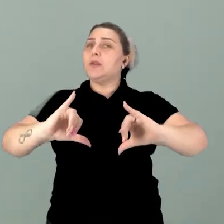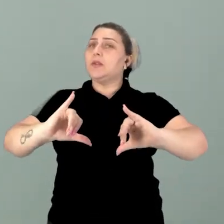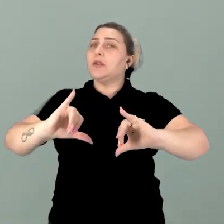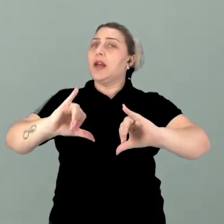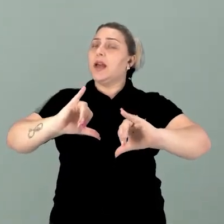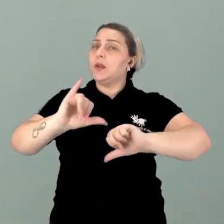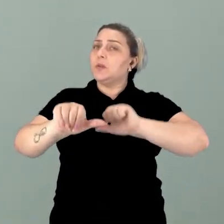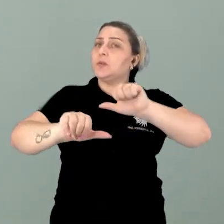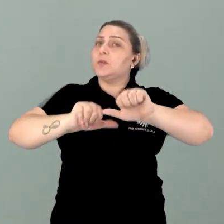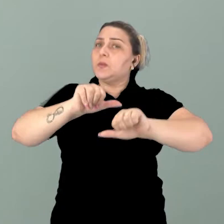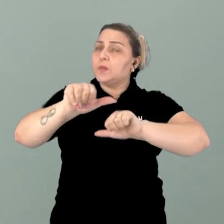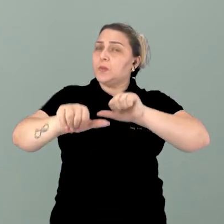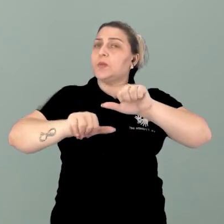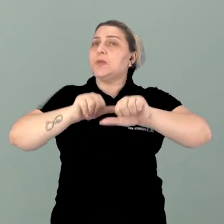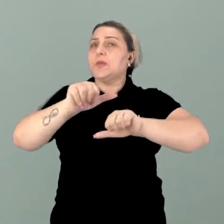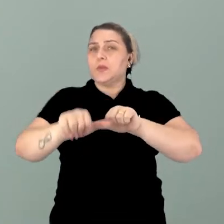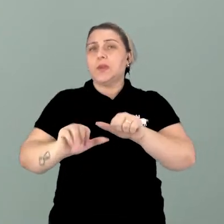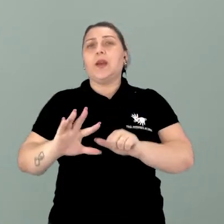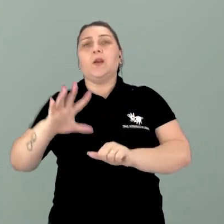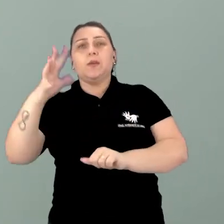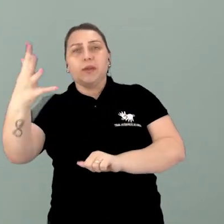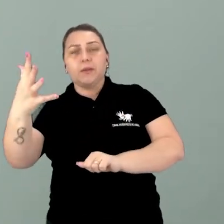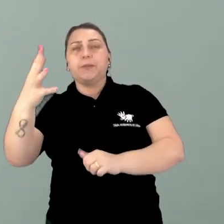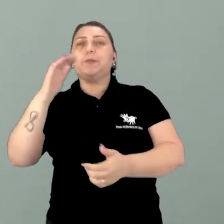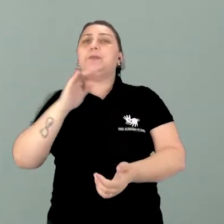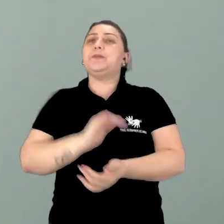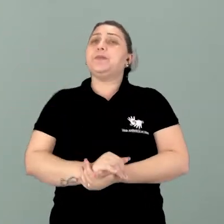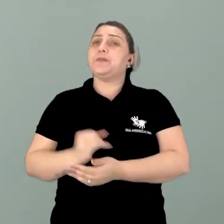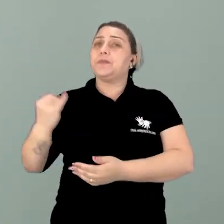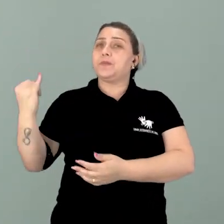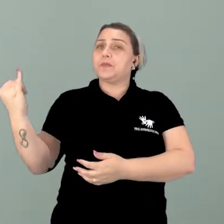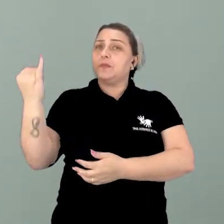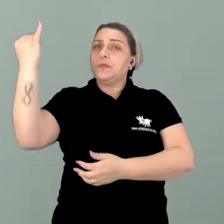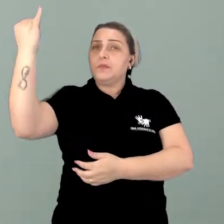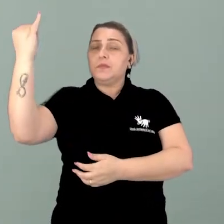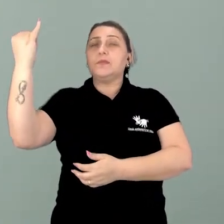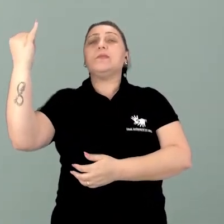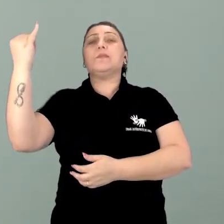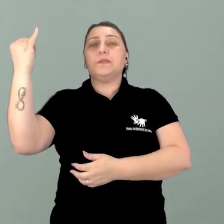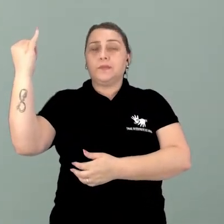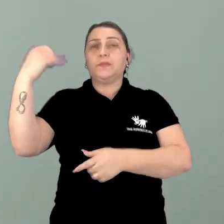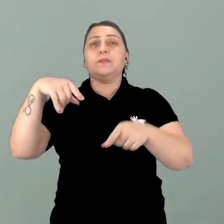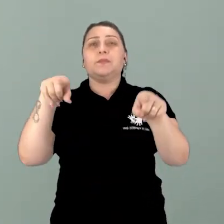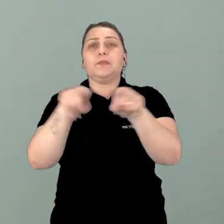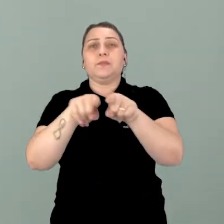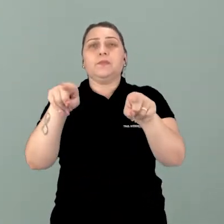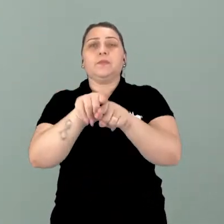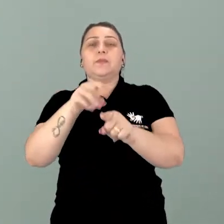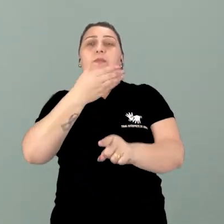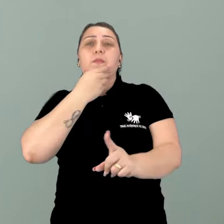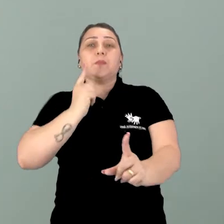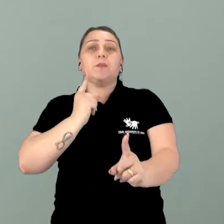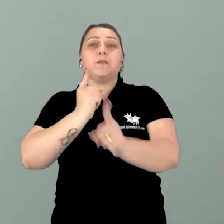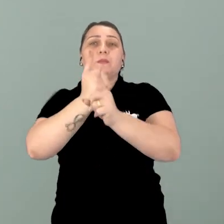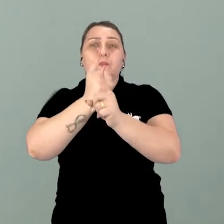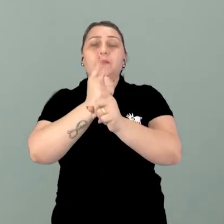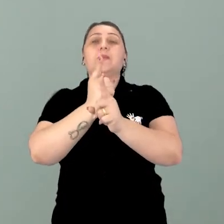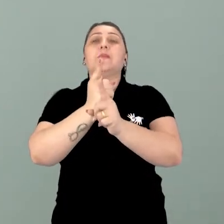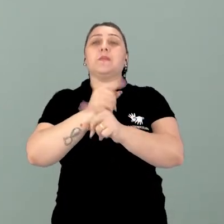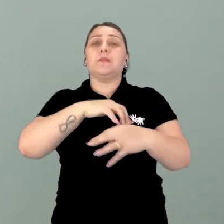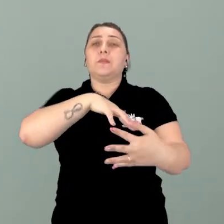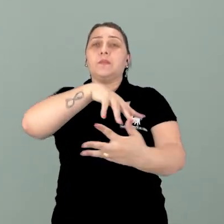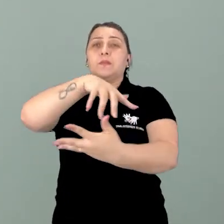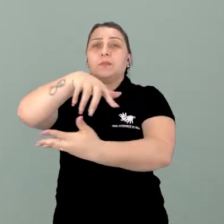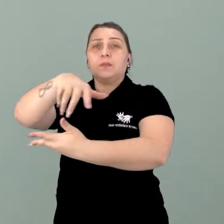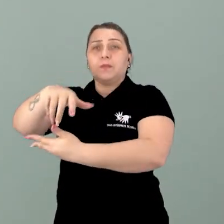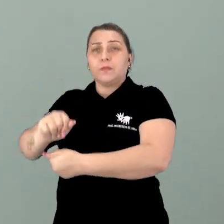sofrendo algumas interferências e tudo mais. E aí é importante, e foi importante também para o homem descobrir isso, e descobrir que a Terra